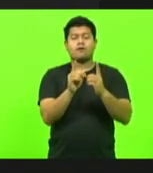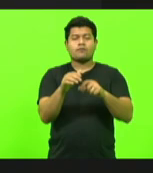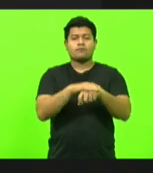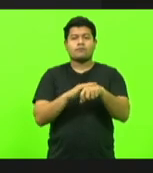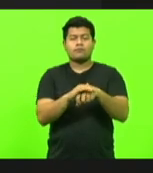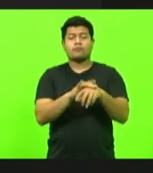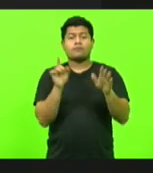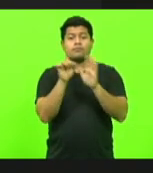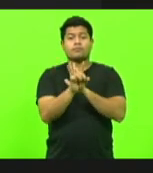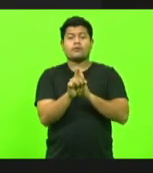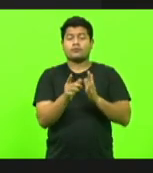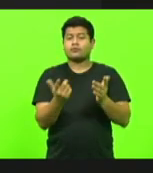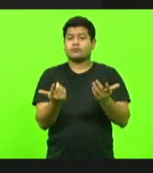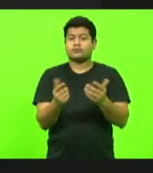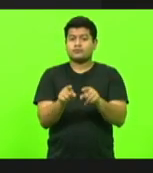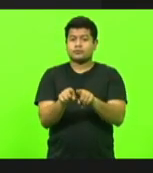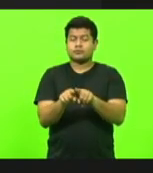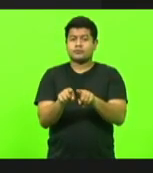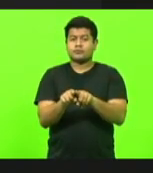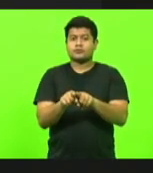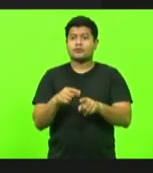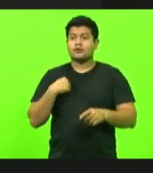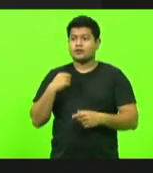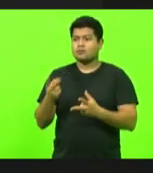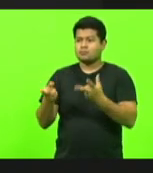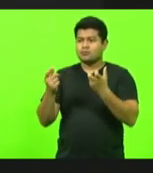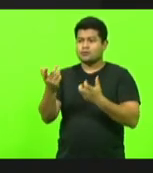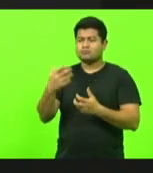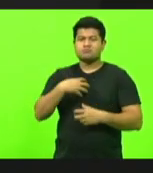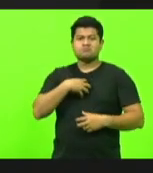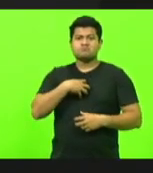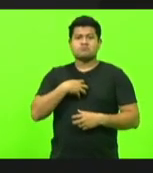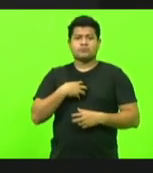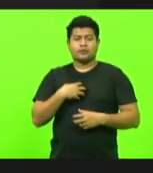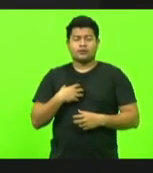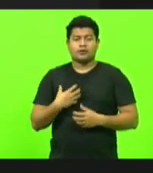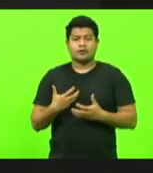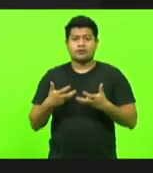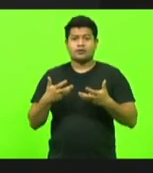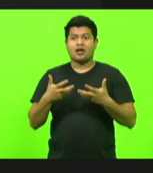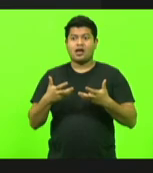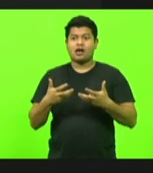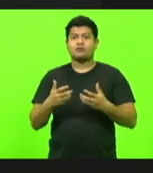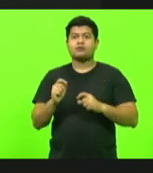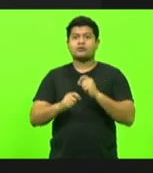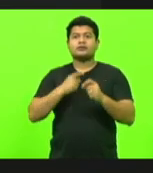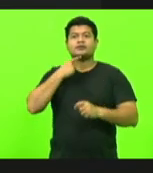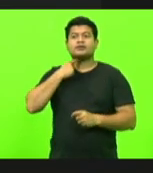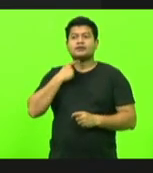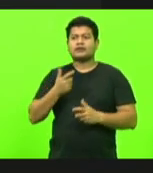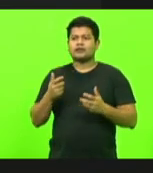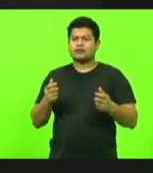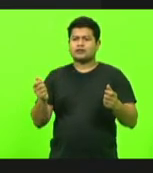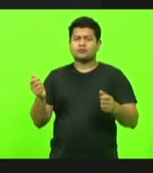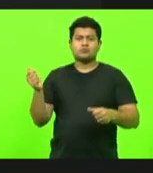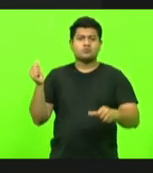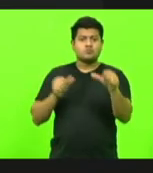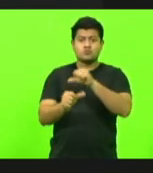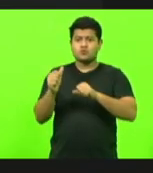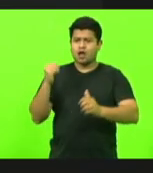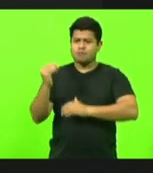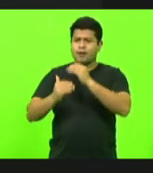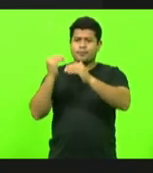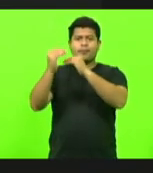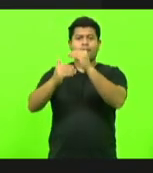perguntar, e eu vi assim, a chama no coração de cada brasileiro de ver o nosso Brasil dar certo. Aquele desejo de ver, né, o